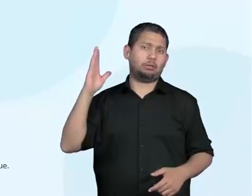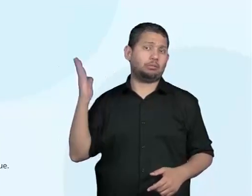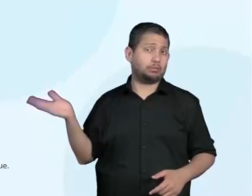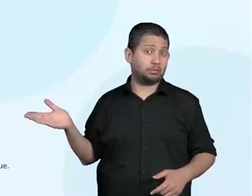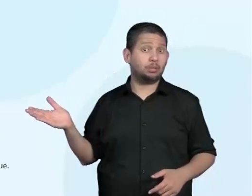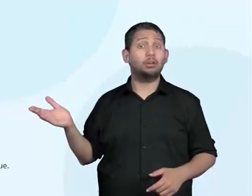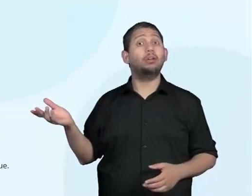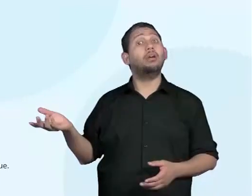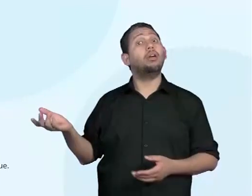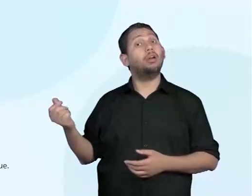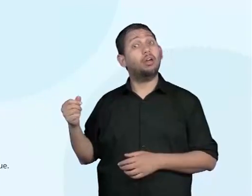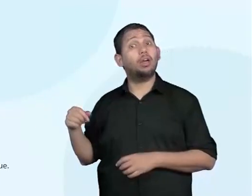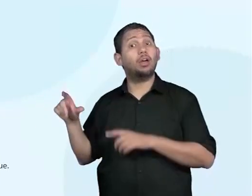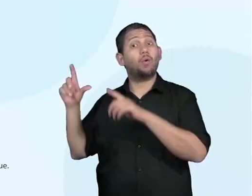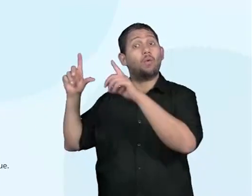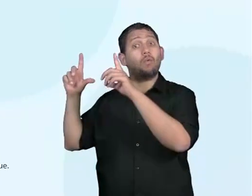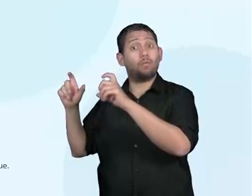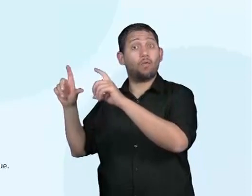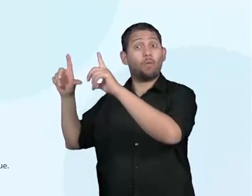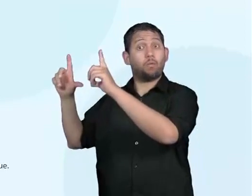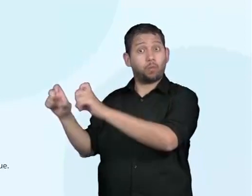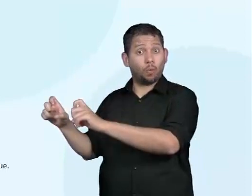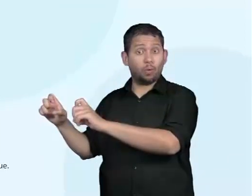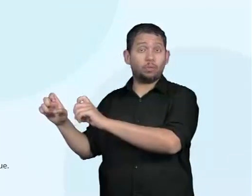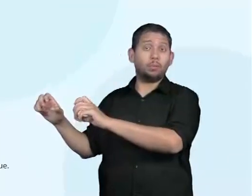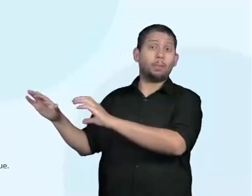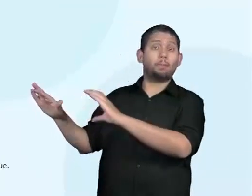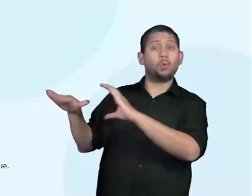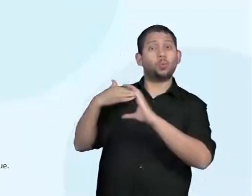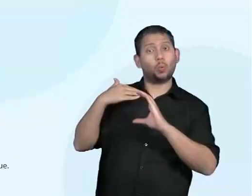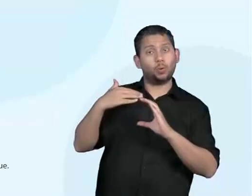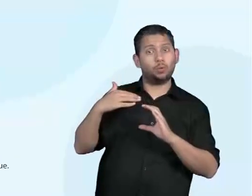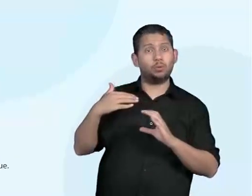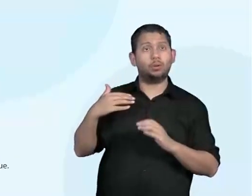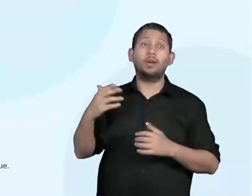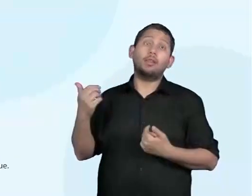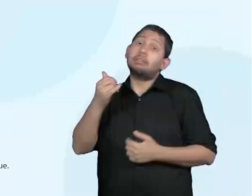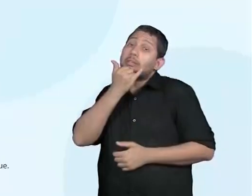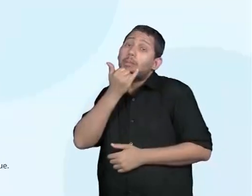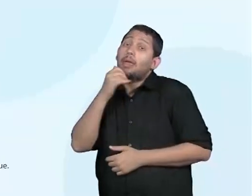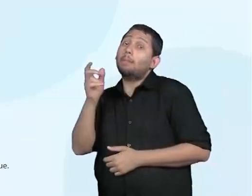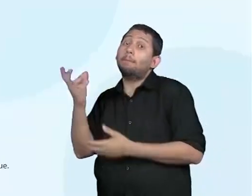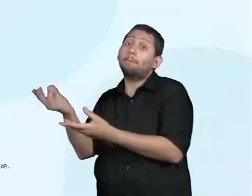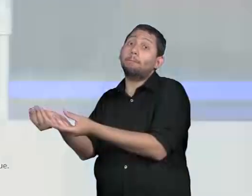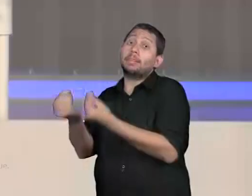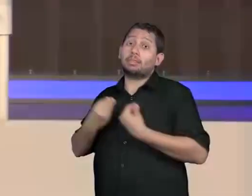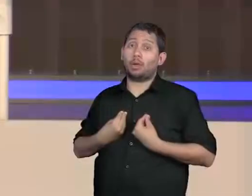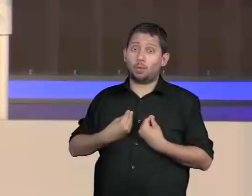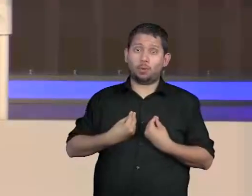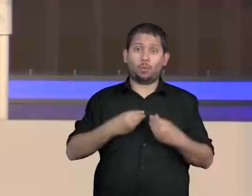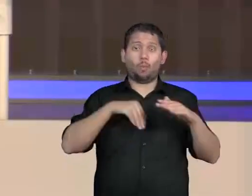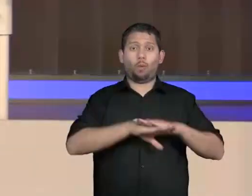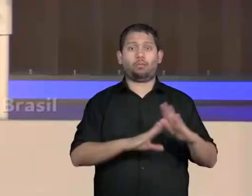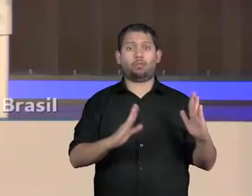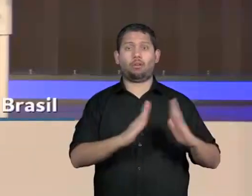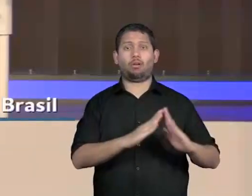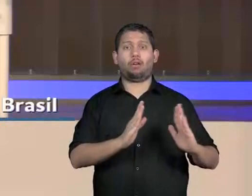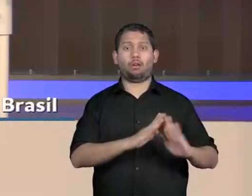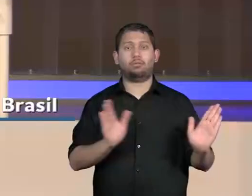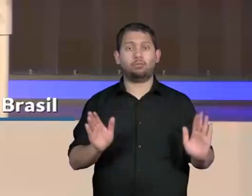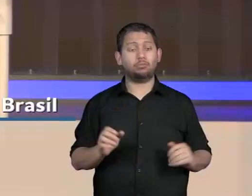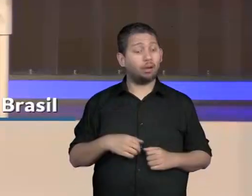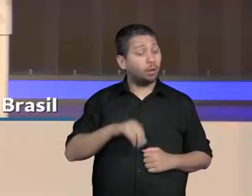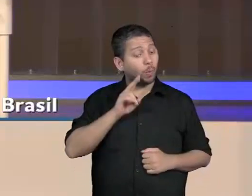ele na verdade, ele mandou para minha casa para que eu guardasse para ele, né? E eu acabei tirando